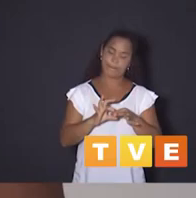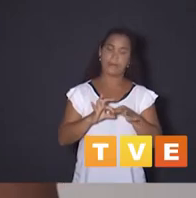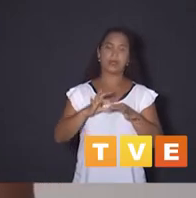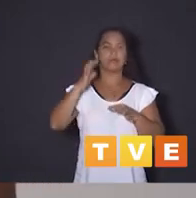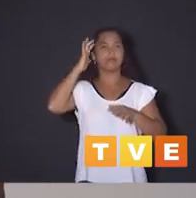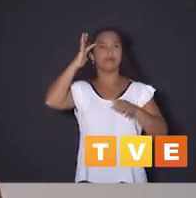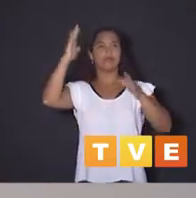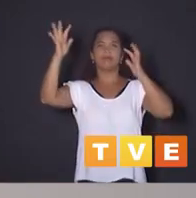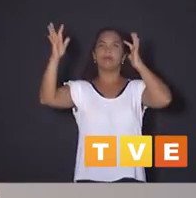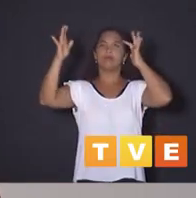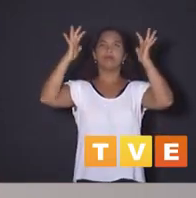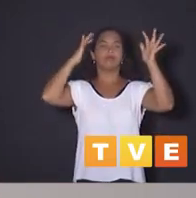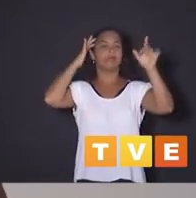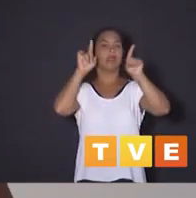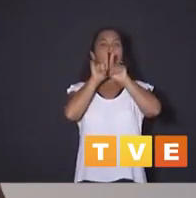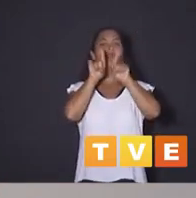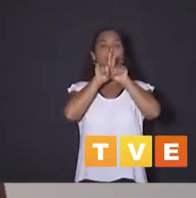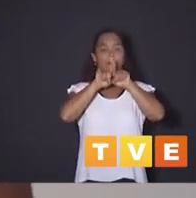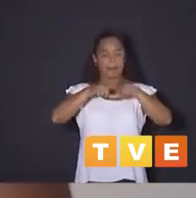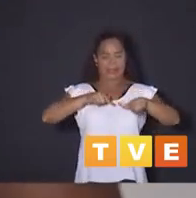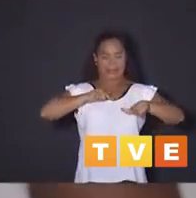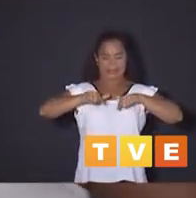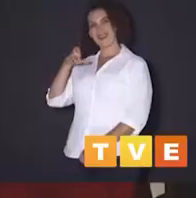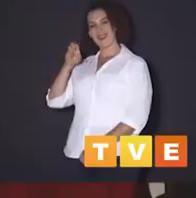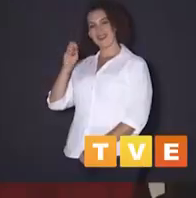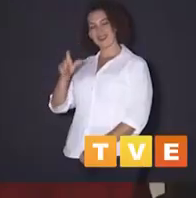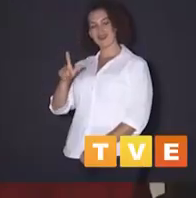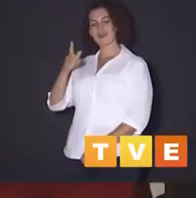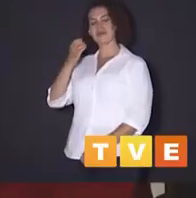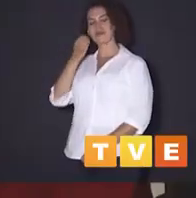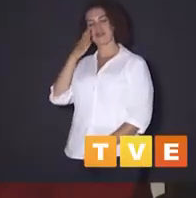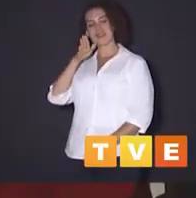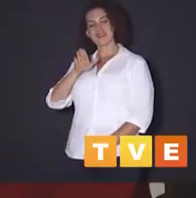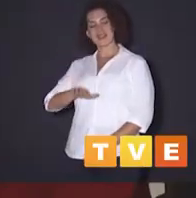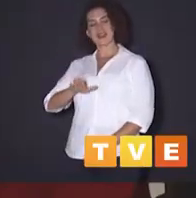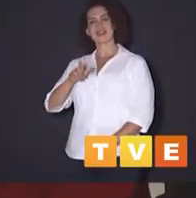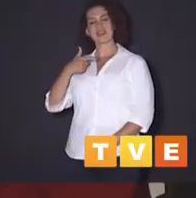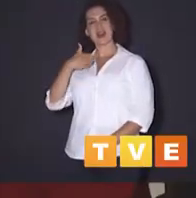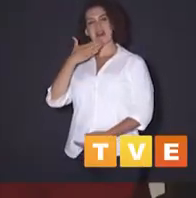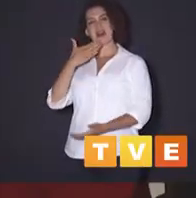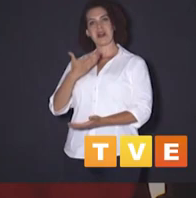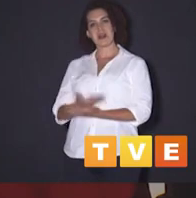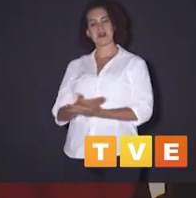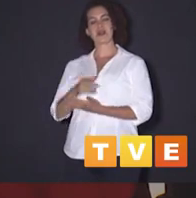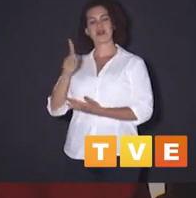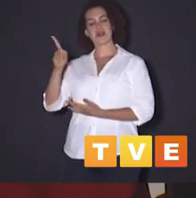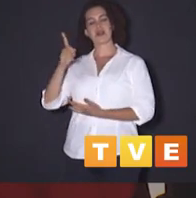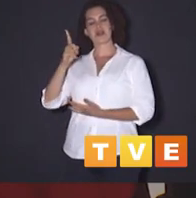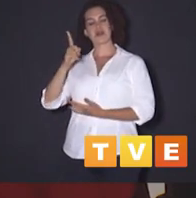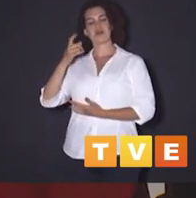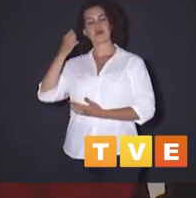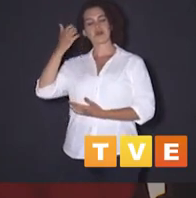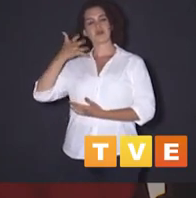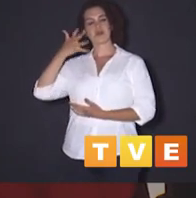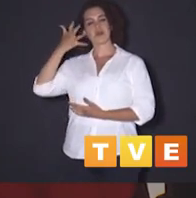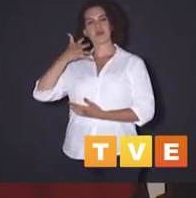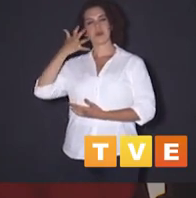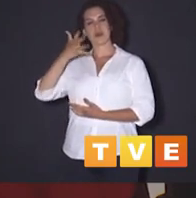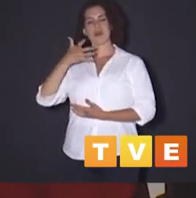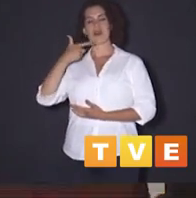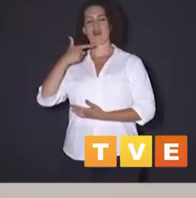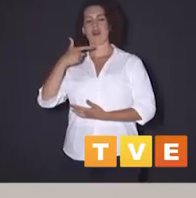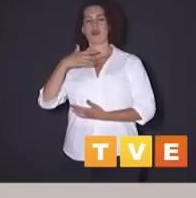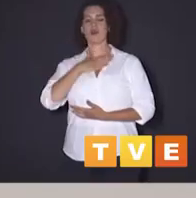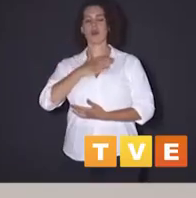mentes e suas mãos para materializar fiquei impressionada com sua fala eu gosto muito de moda tem até um blog ea mb um